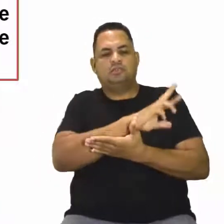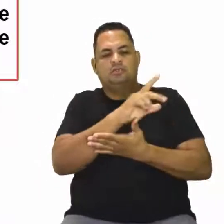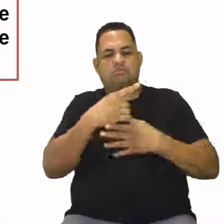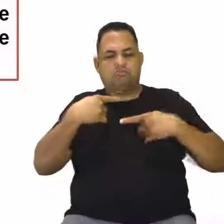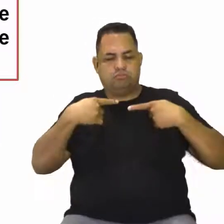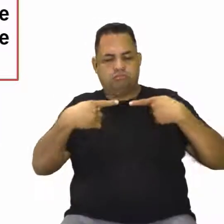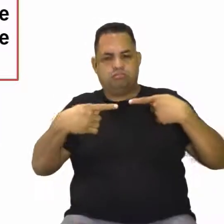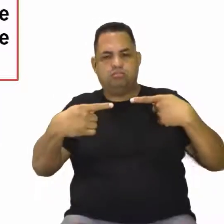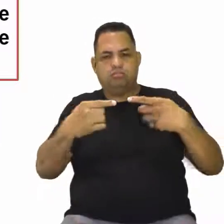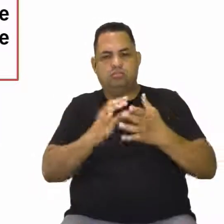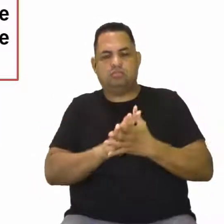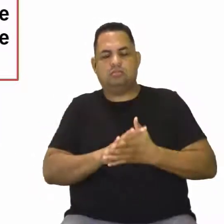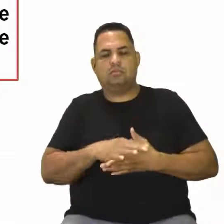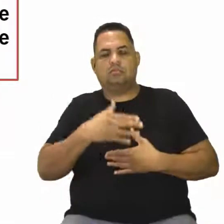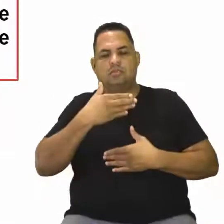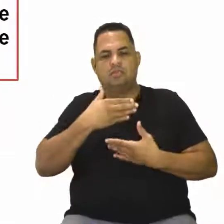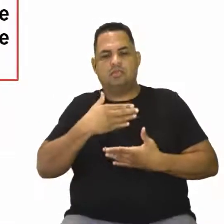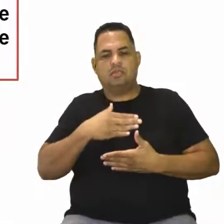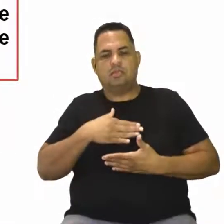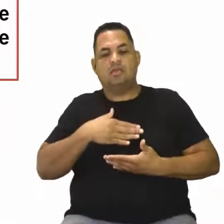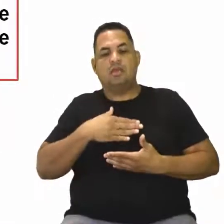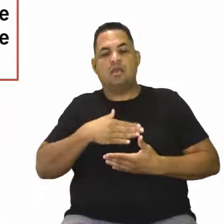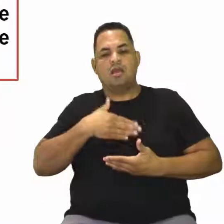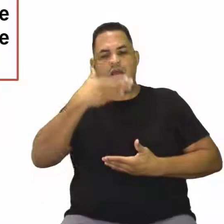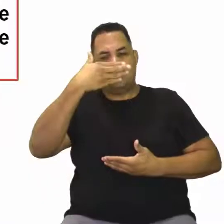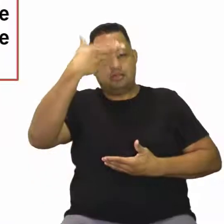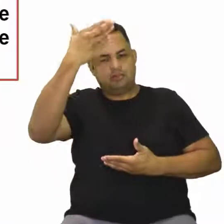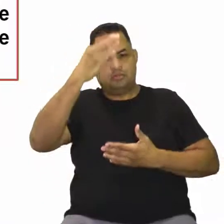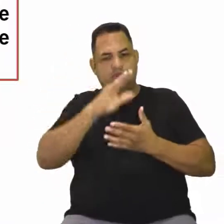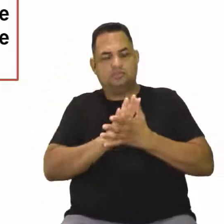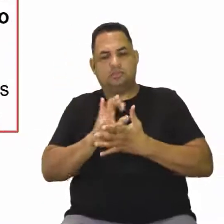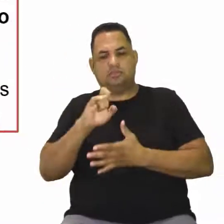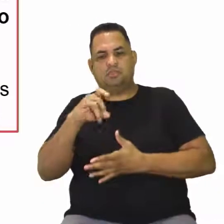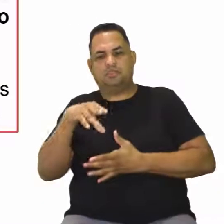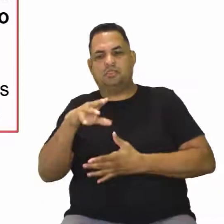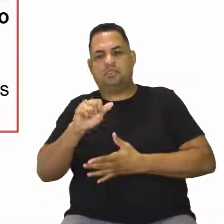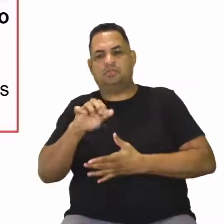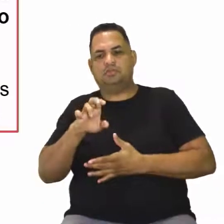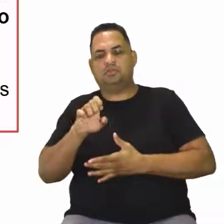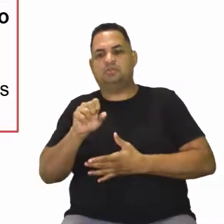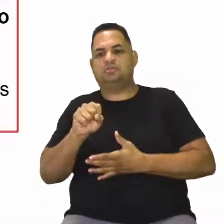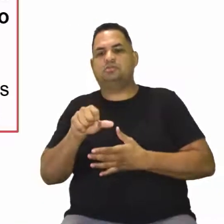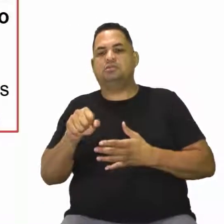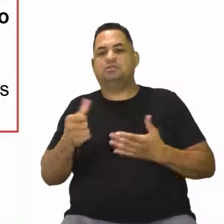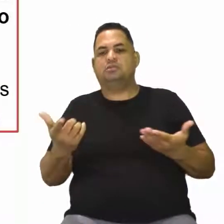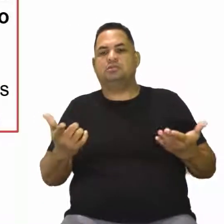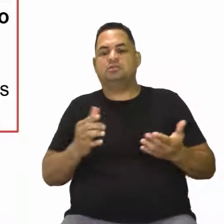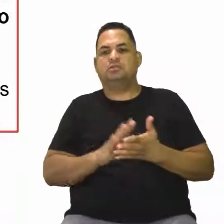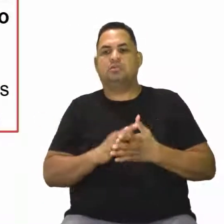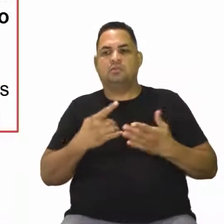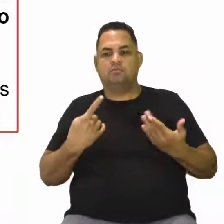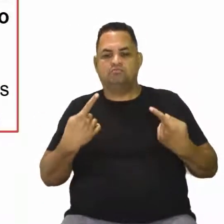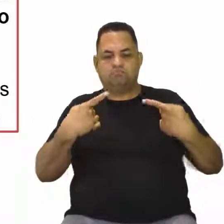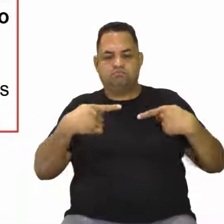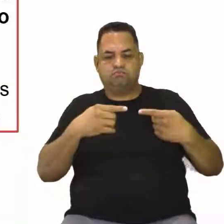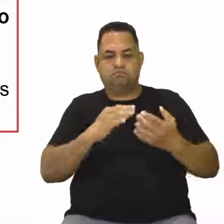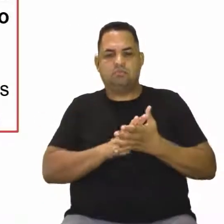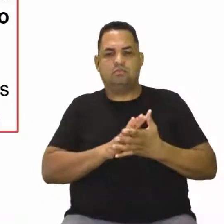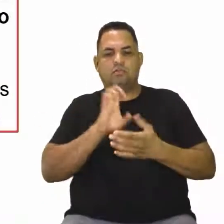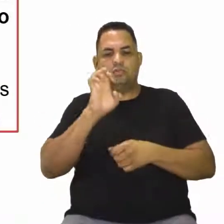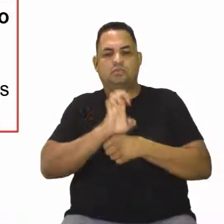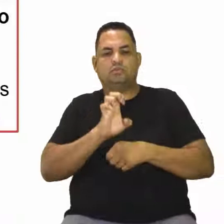conflitos entre quem? Entre árabes e israelenses. luta por um Estado